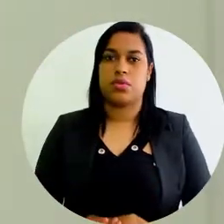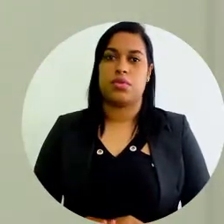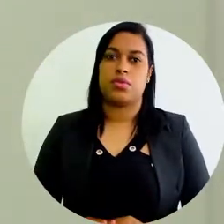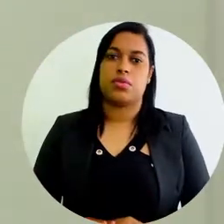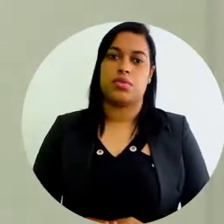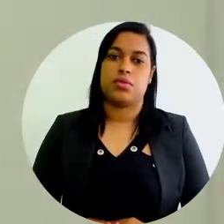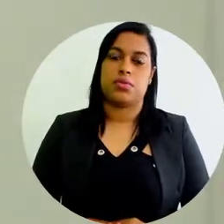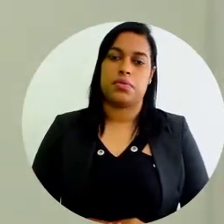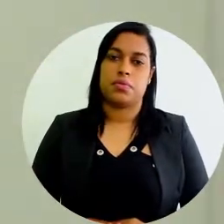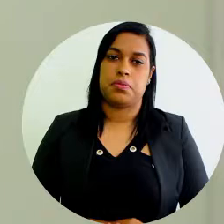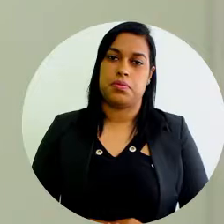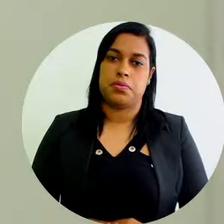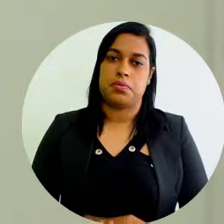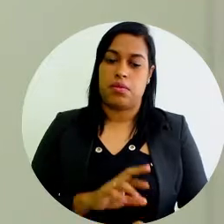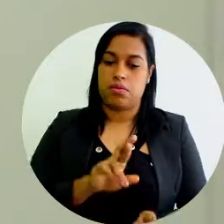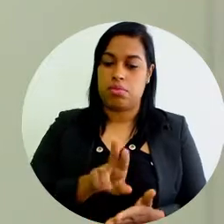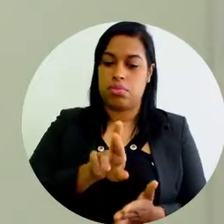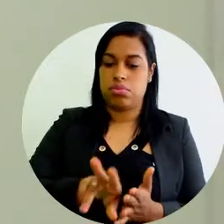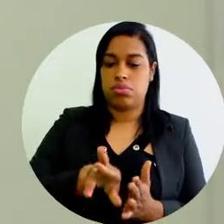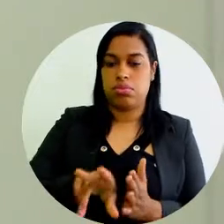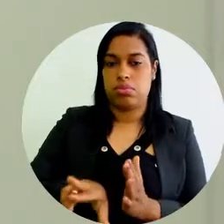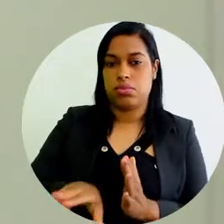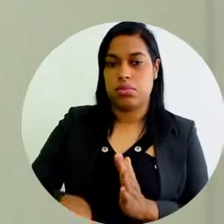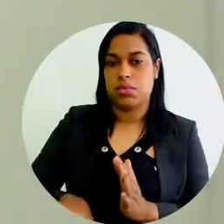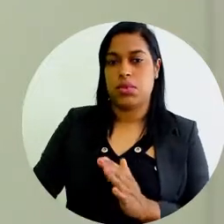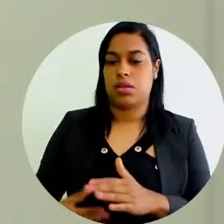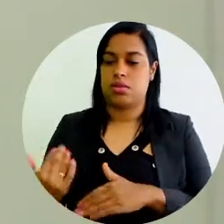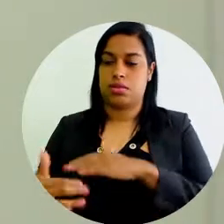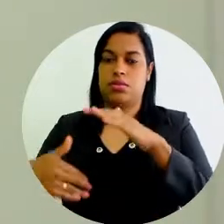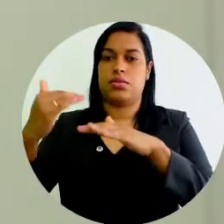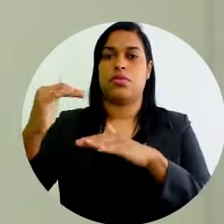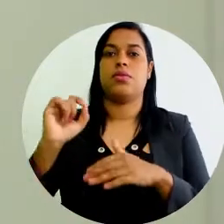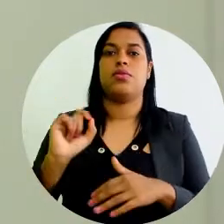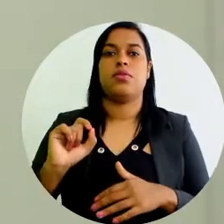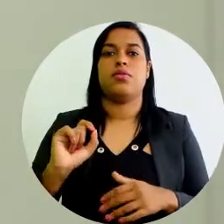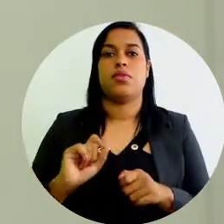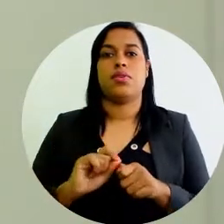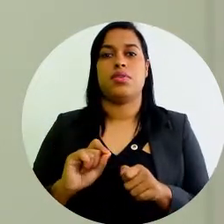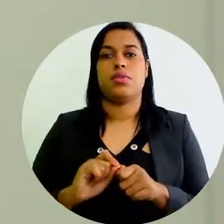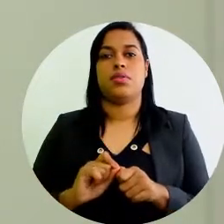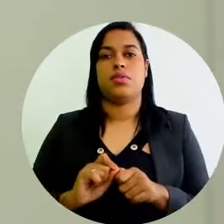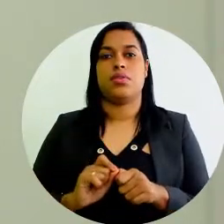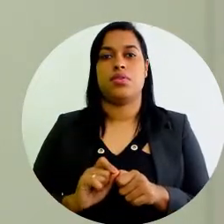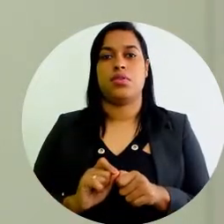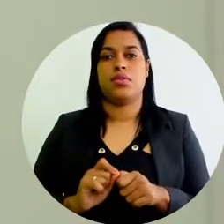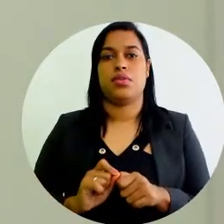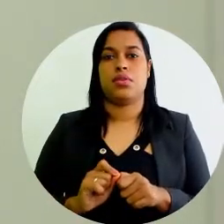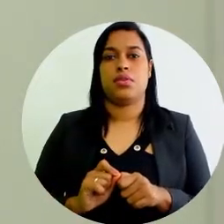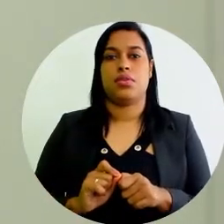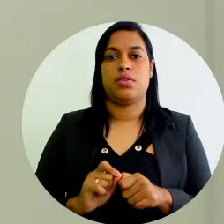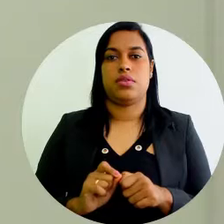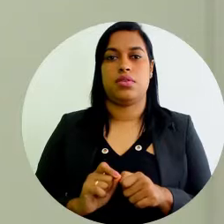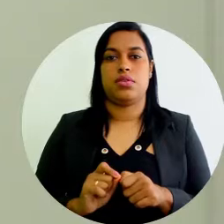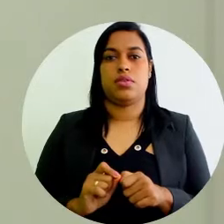alfabetização, e à medida que as séries vão progredindo, ele vai